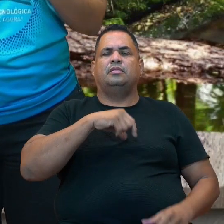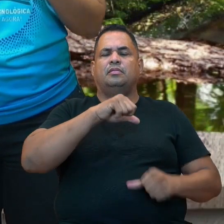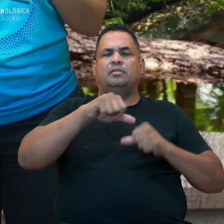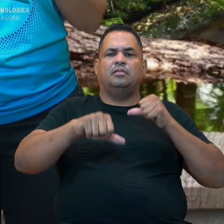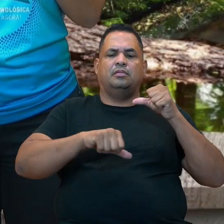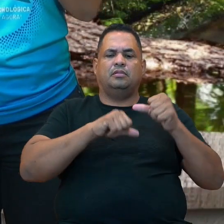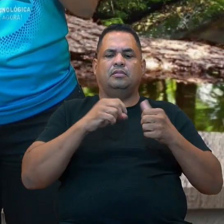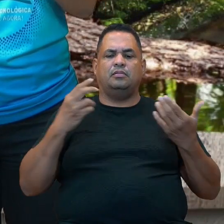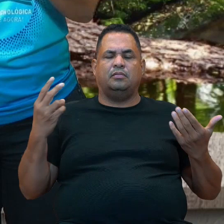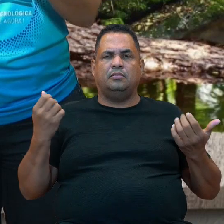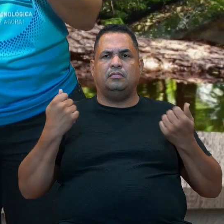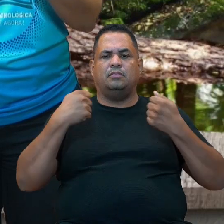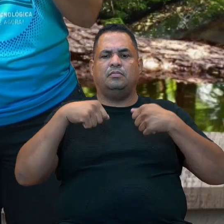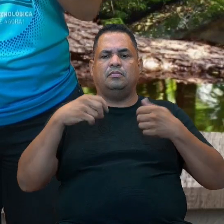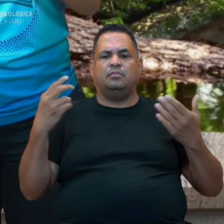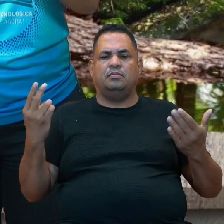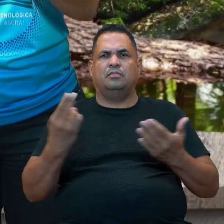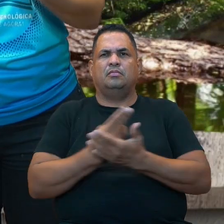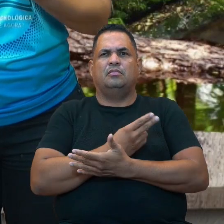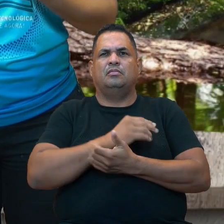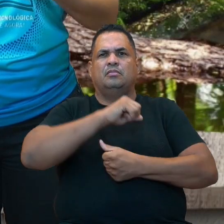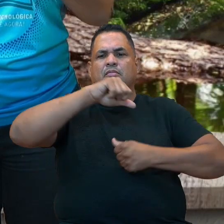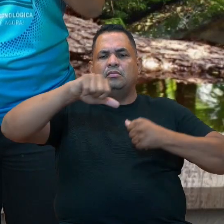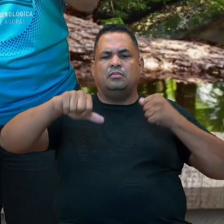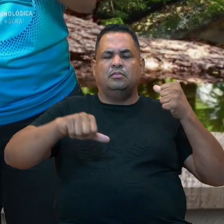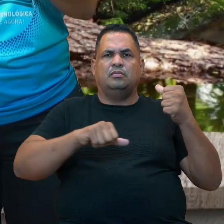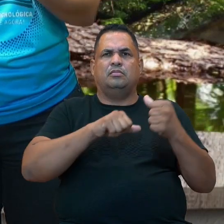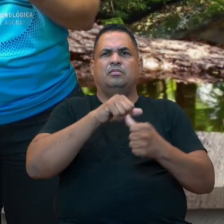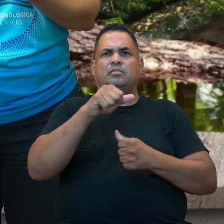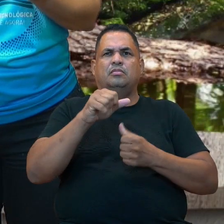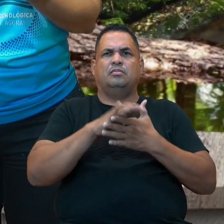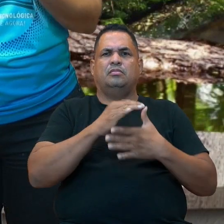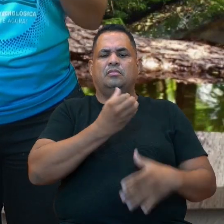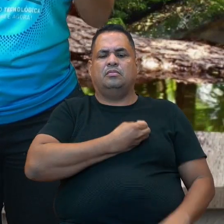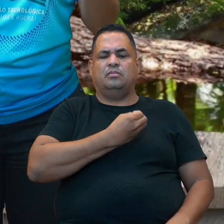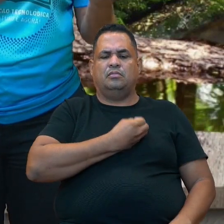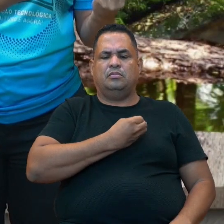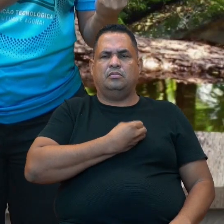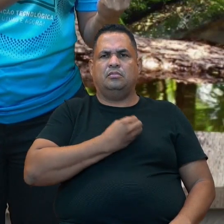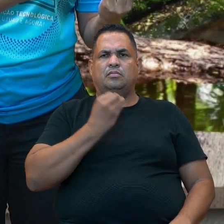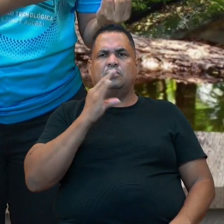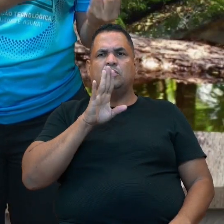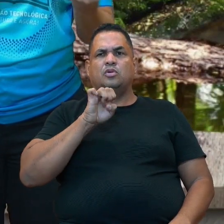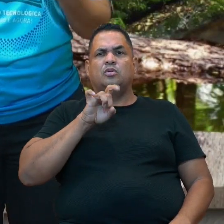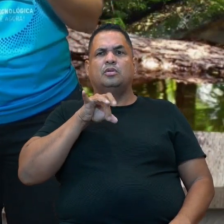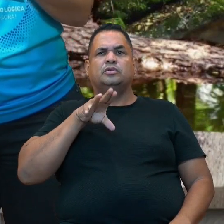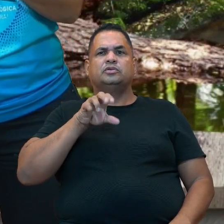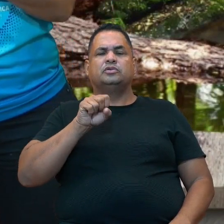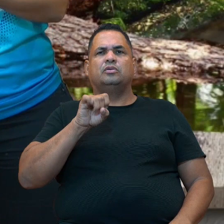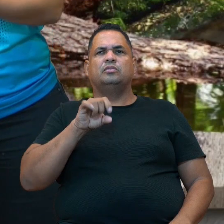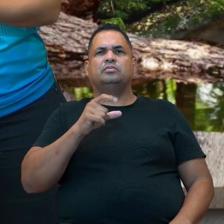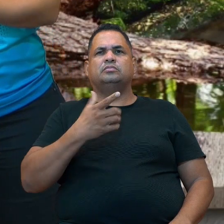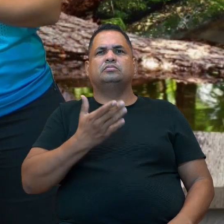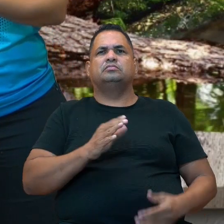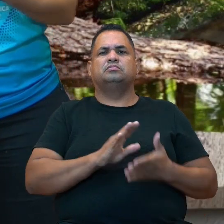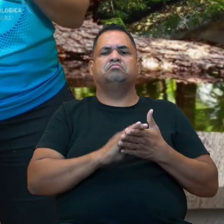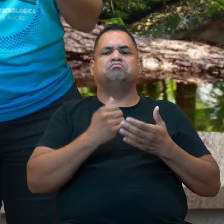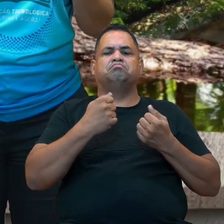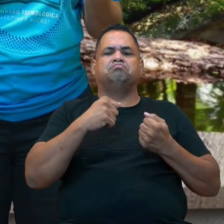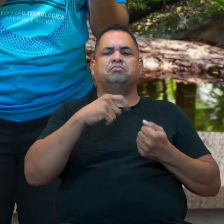podem acontecer na quantidade, alterando essa numeração de cromossomos. Um indivíduo com 46 pode ter